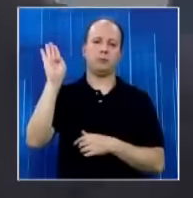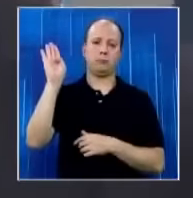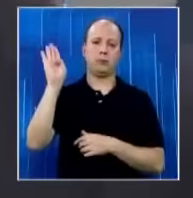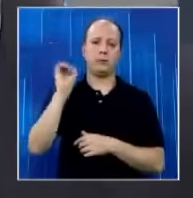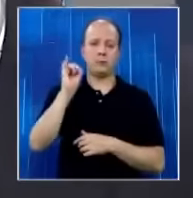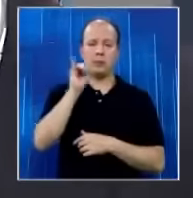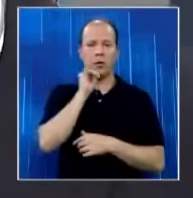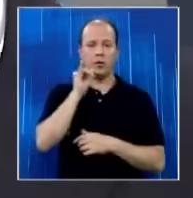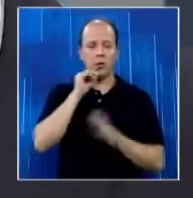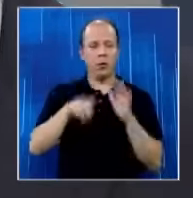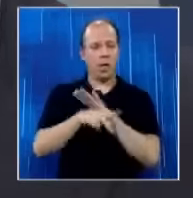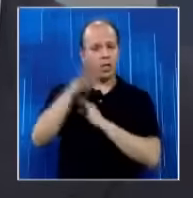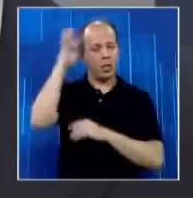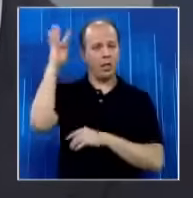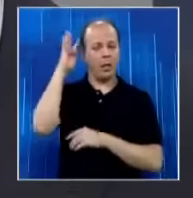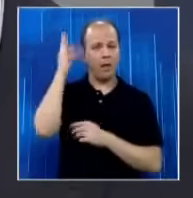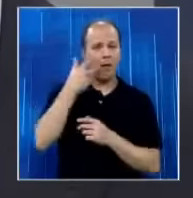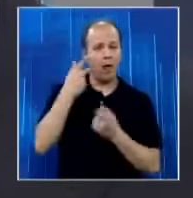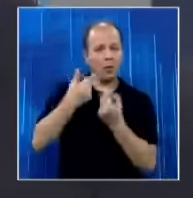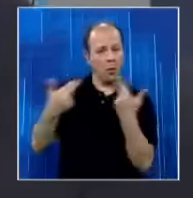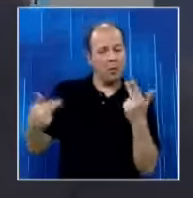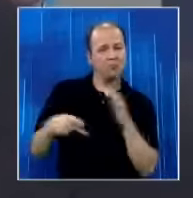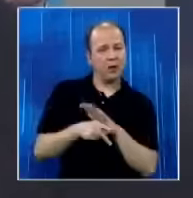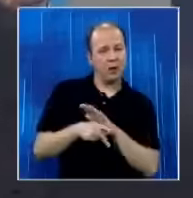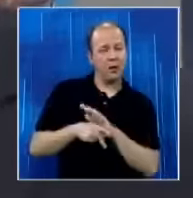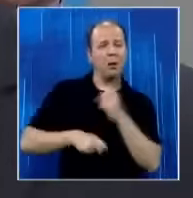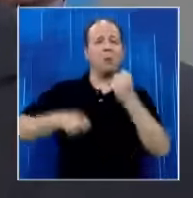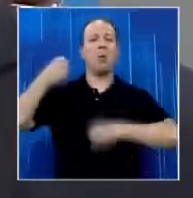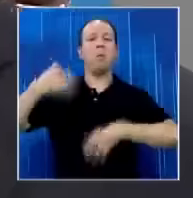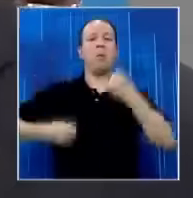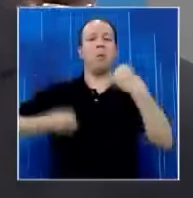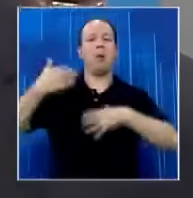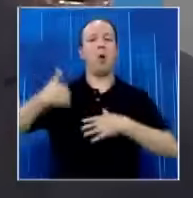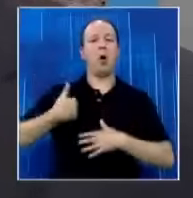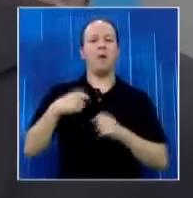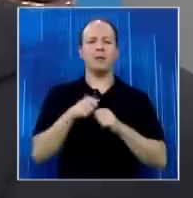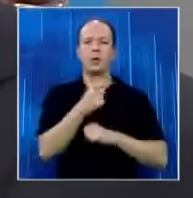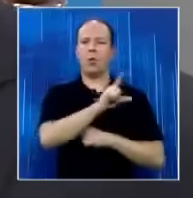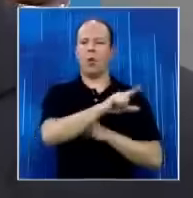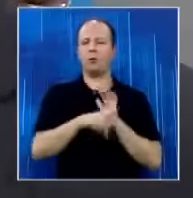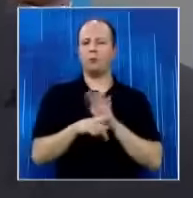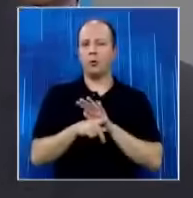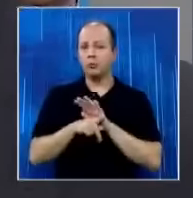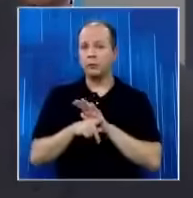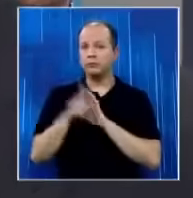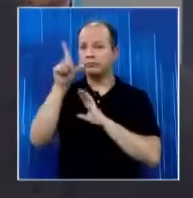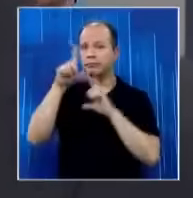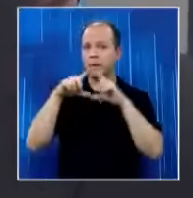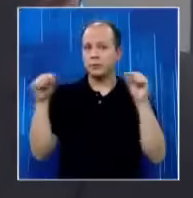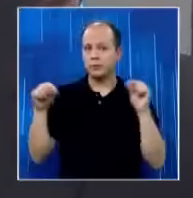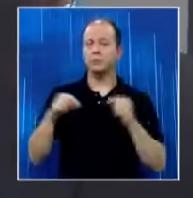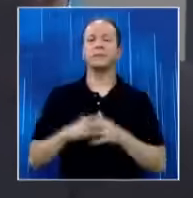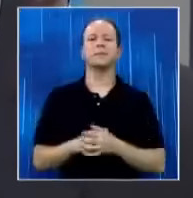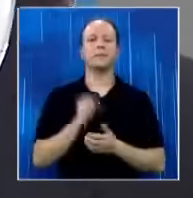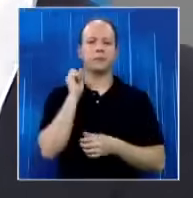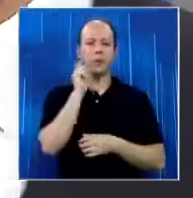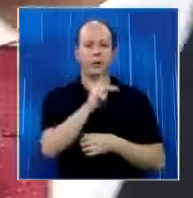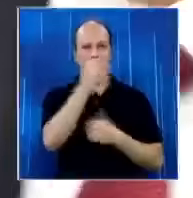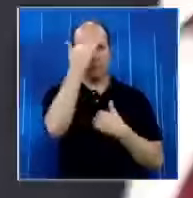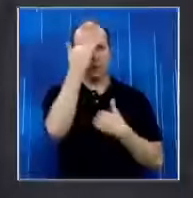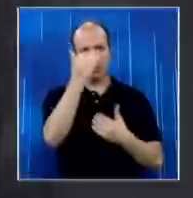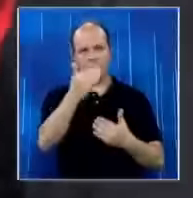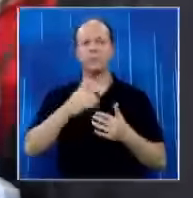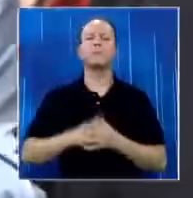que sustentam o governo Temer estão dizendo uma coisa nos palanques e estão fazendo outra coisa no Congresso Nacional. Ok, candidato,